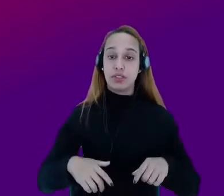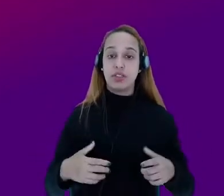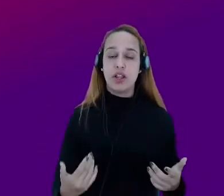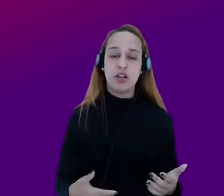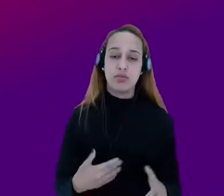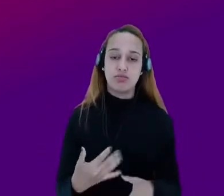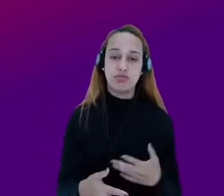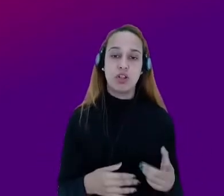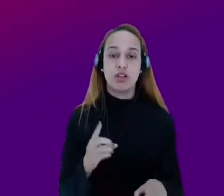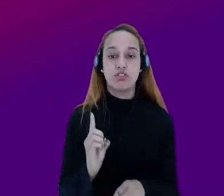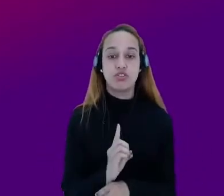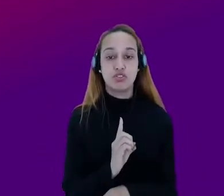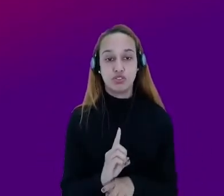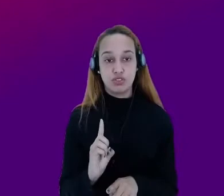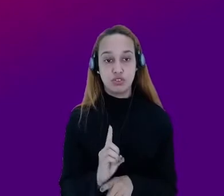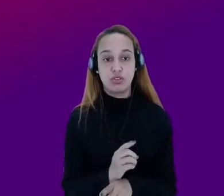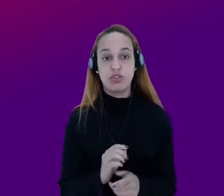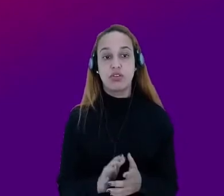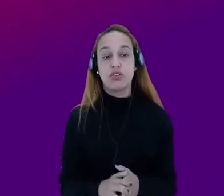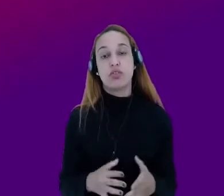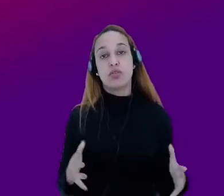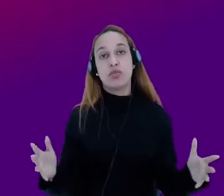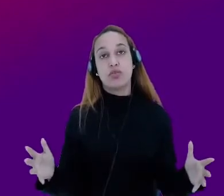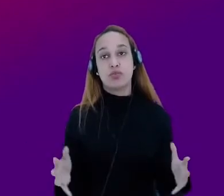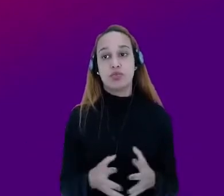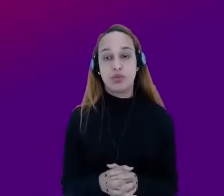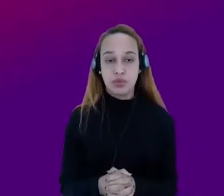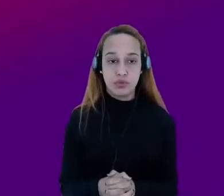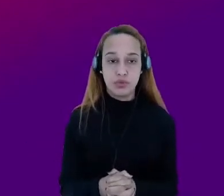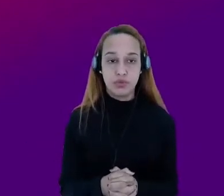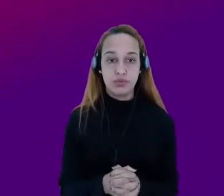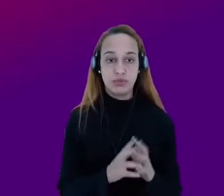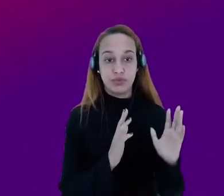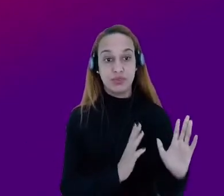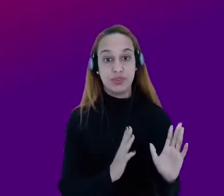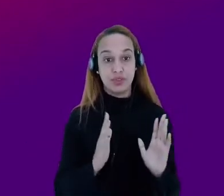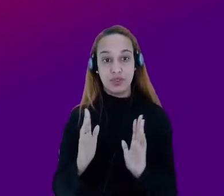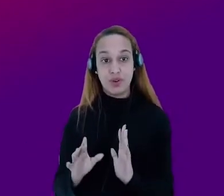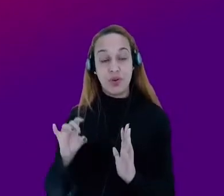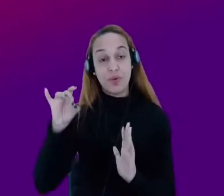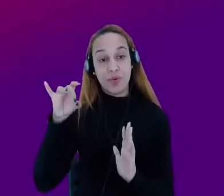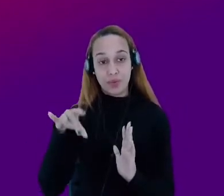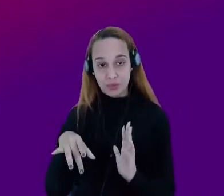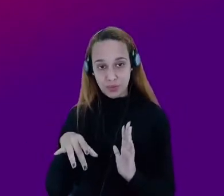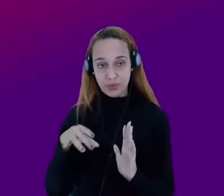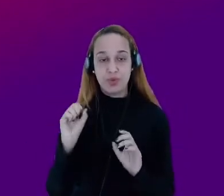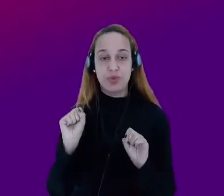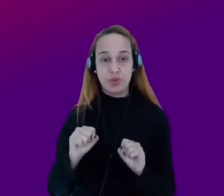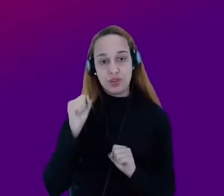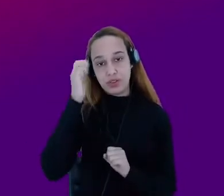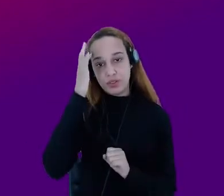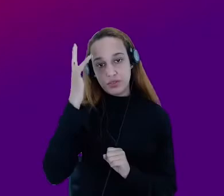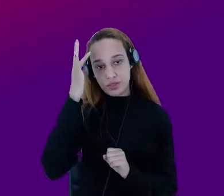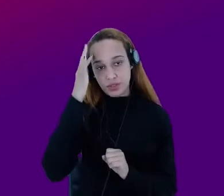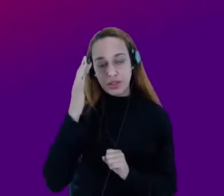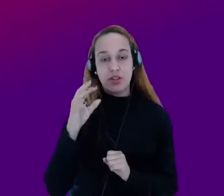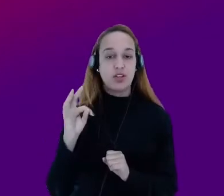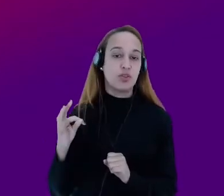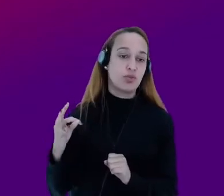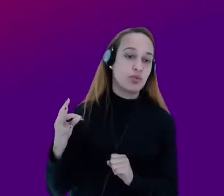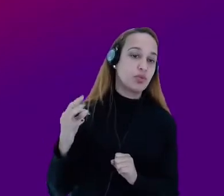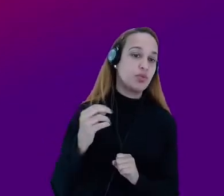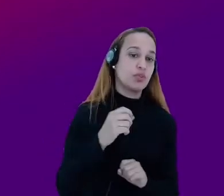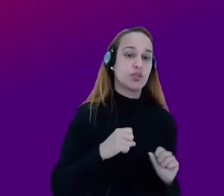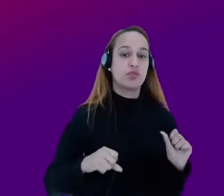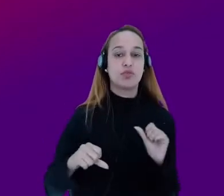mais digital. Bom, última parte, prometo. Mas é mais para a gente refletir aqui sobre essas grandes